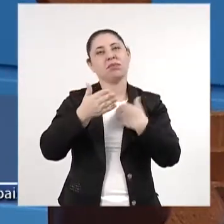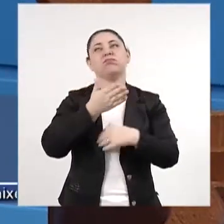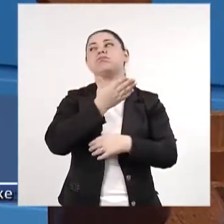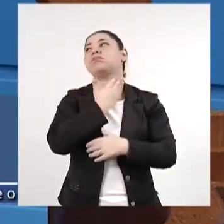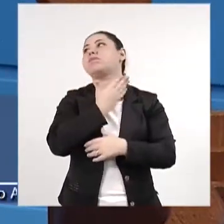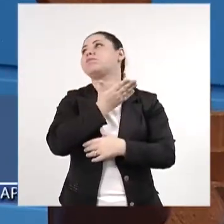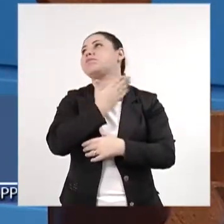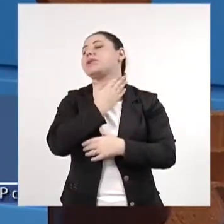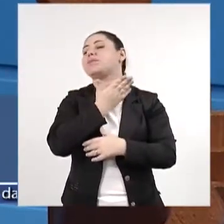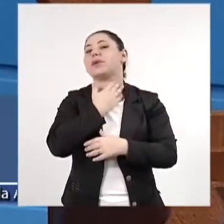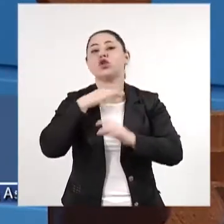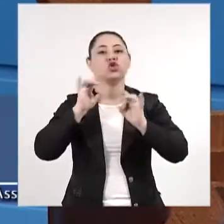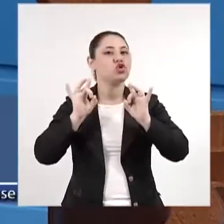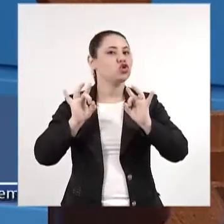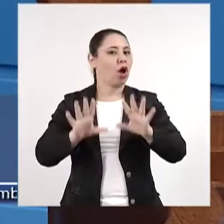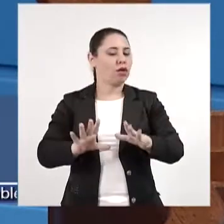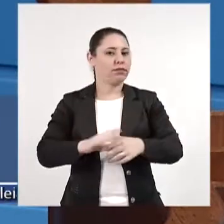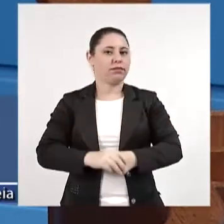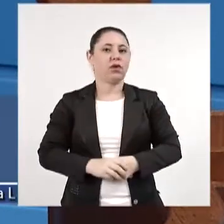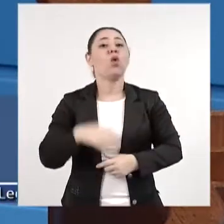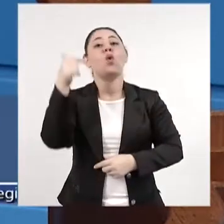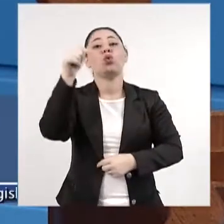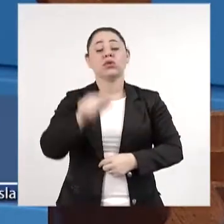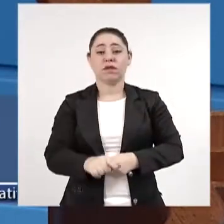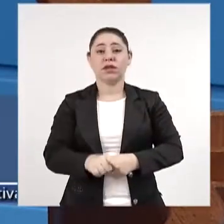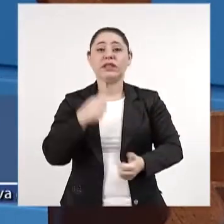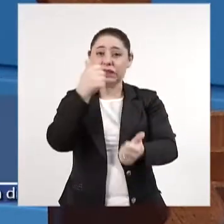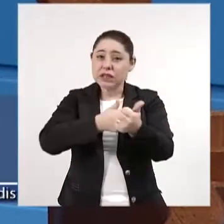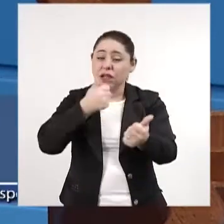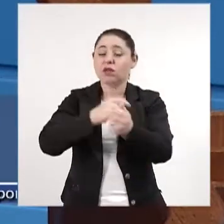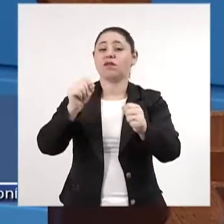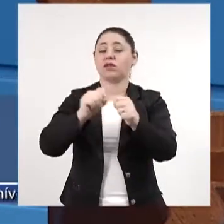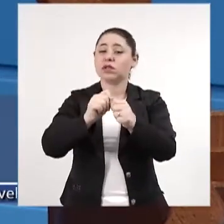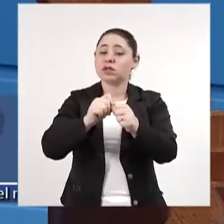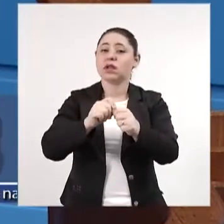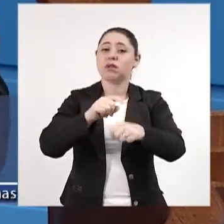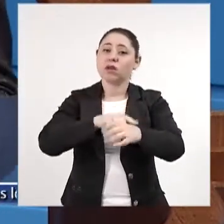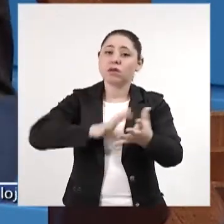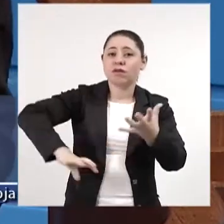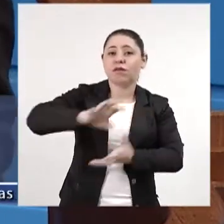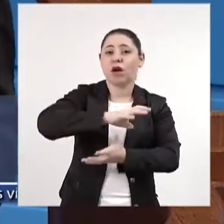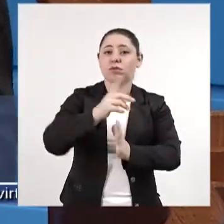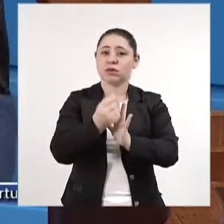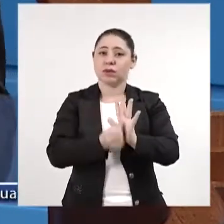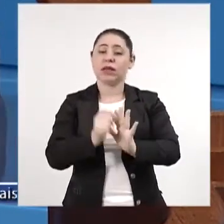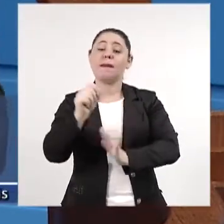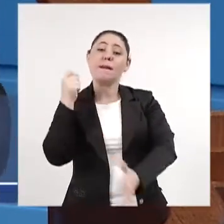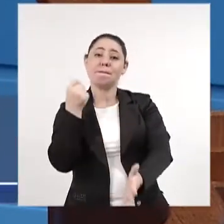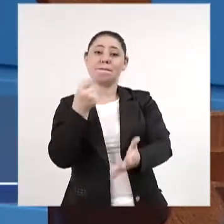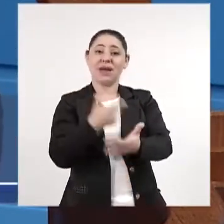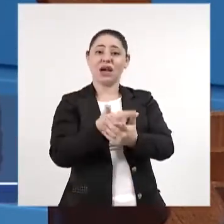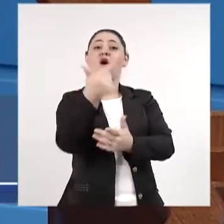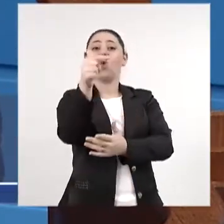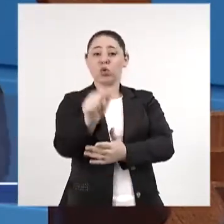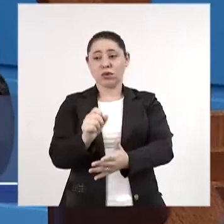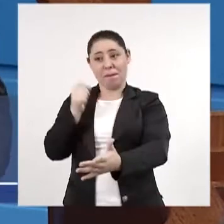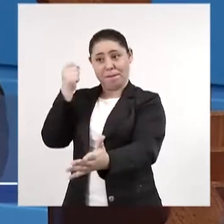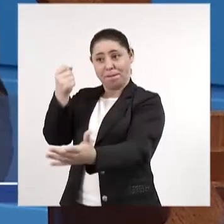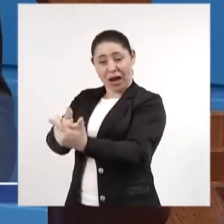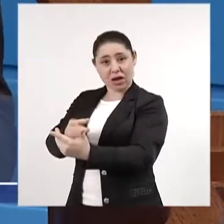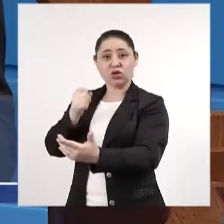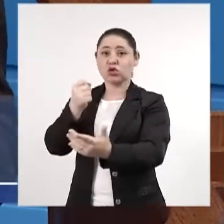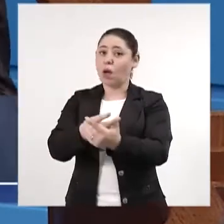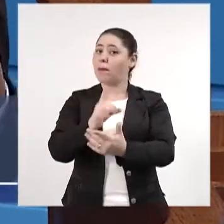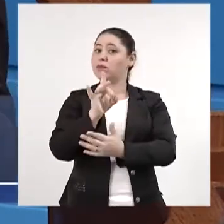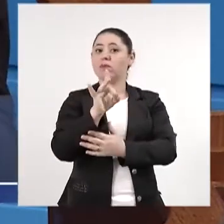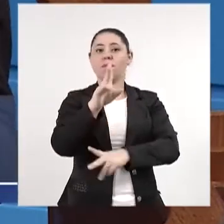balela. Mais uma vez, tenta-se fazer uma reforma tributária em que, no final das contas, quem vai pagar de novo o preço é o povo